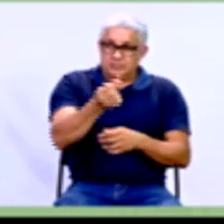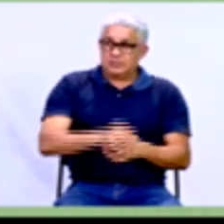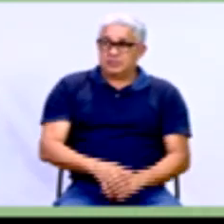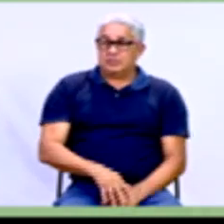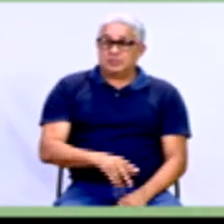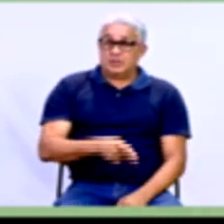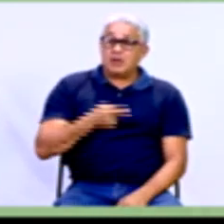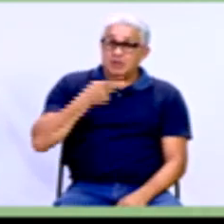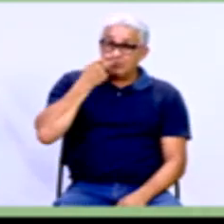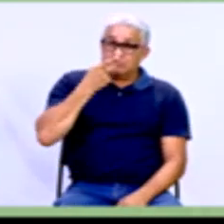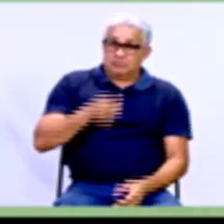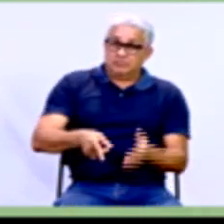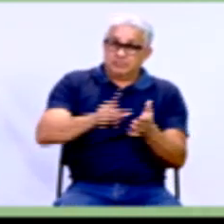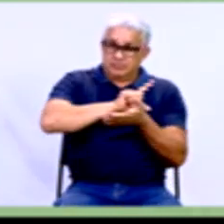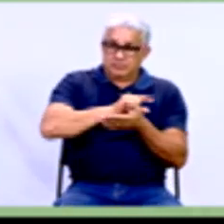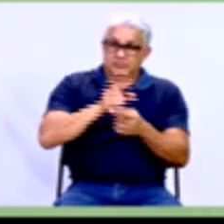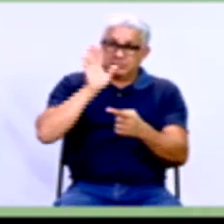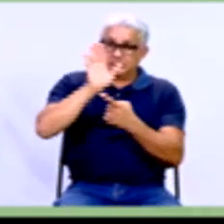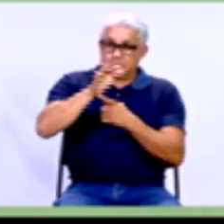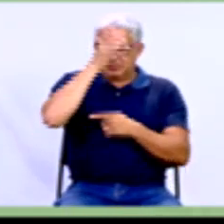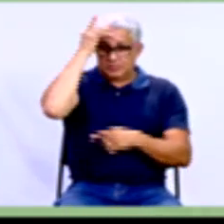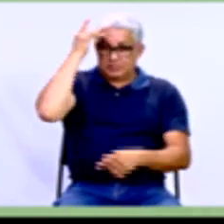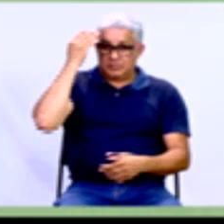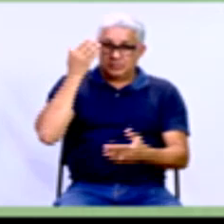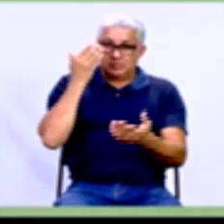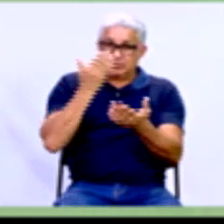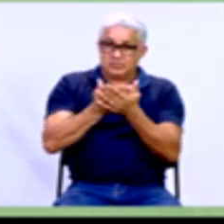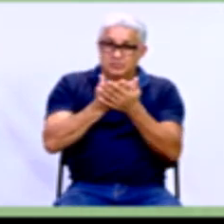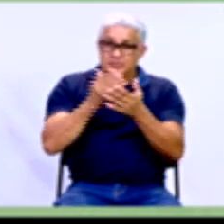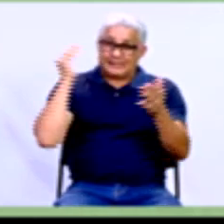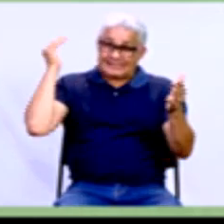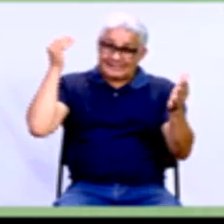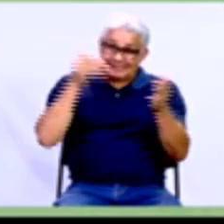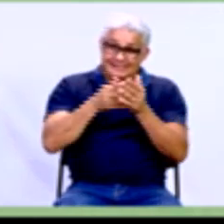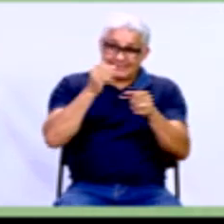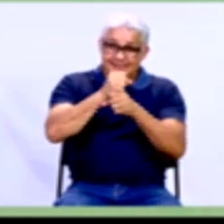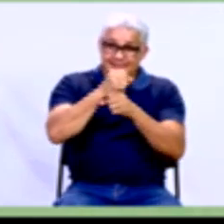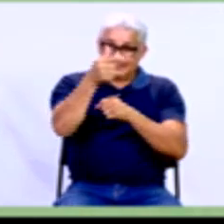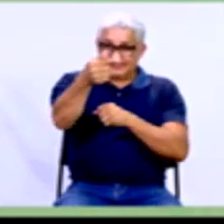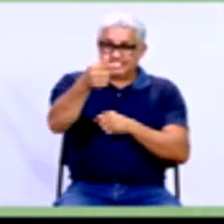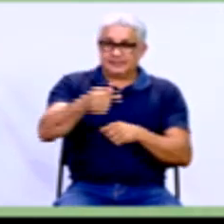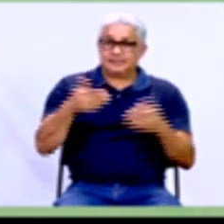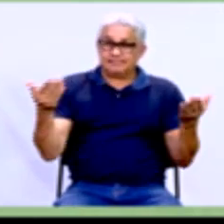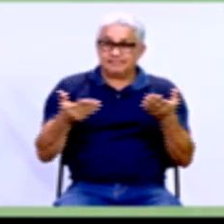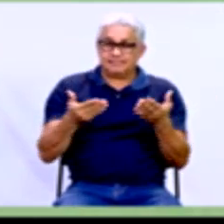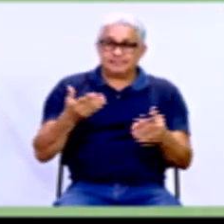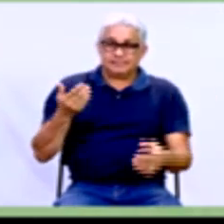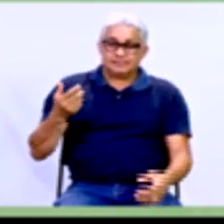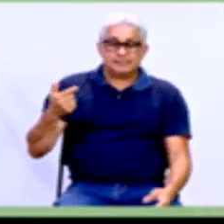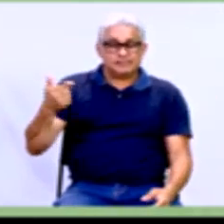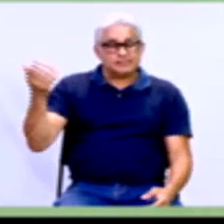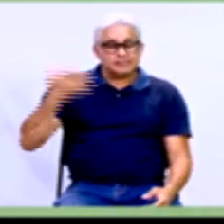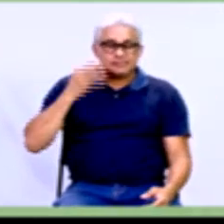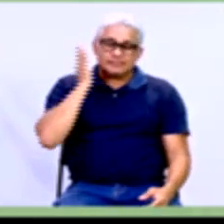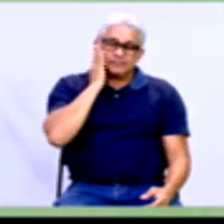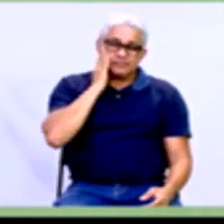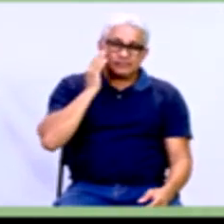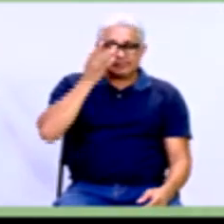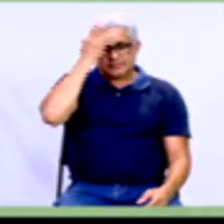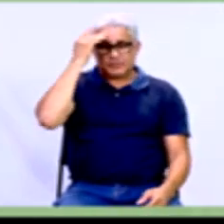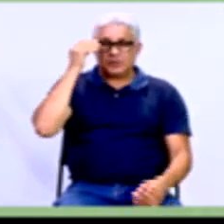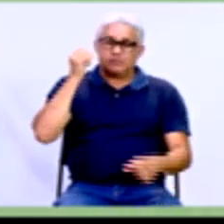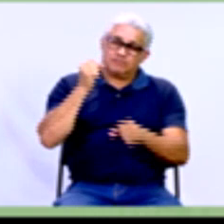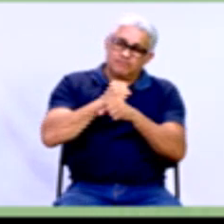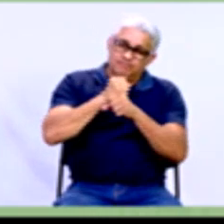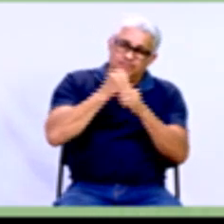nossa amostra, a gente só tem pessoas que estudaram até 7 anos. E eu quero saber agora, uma pessoa que, por exemplo, estudou